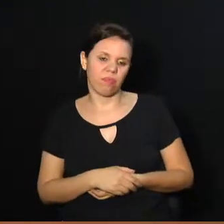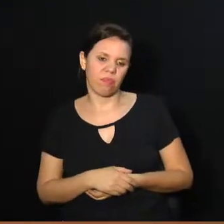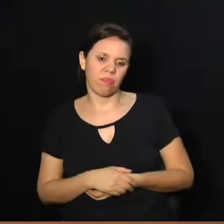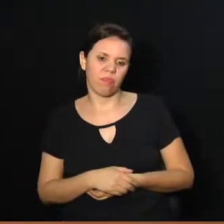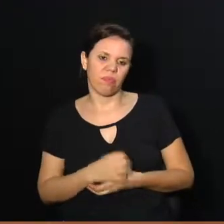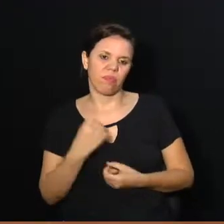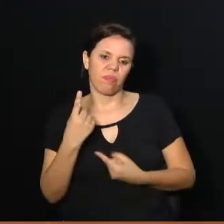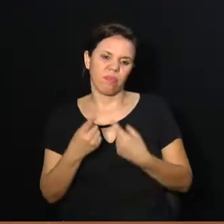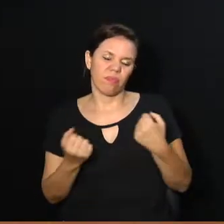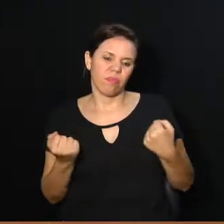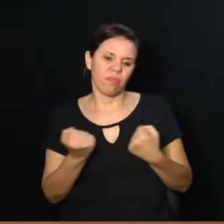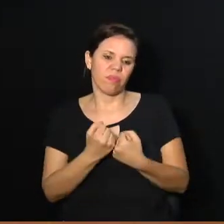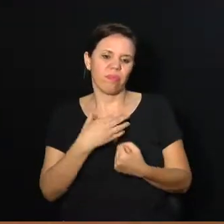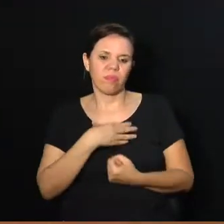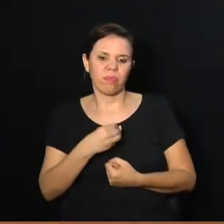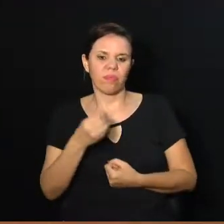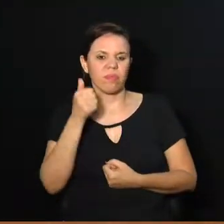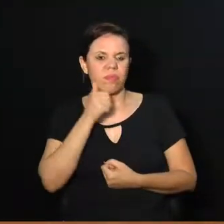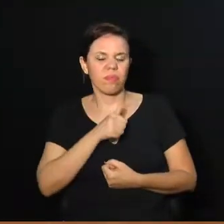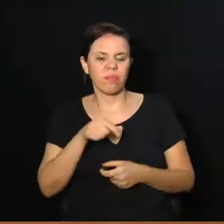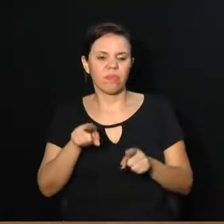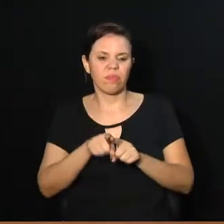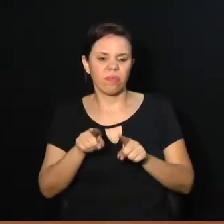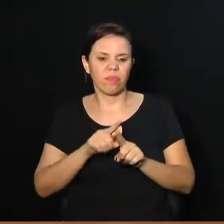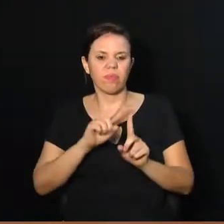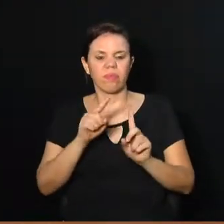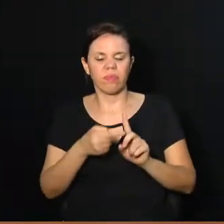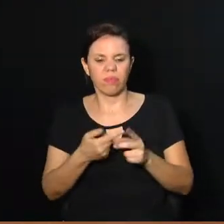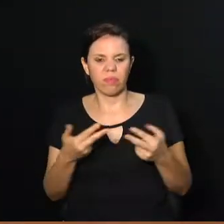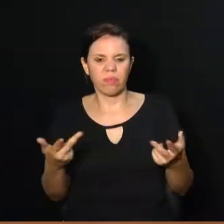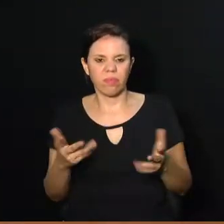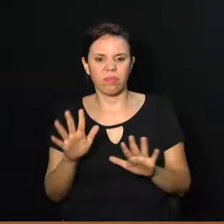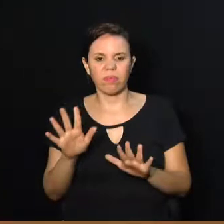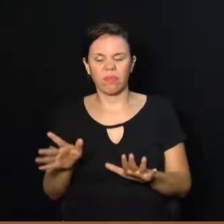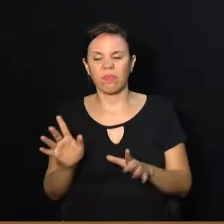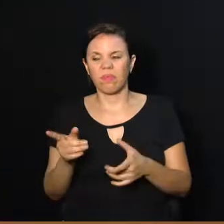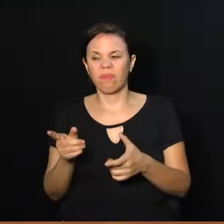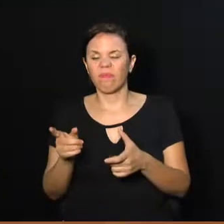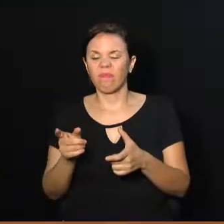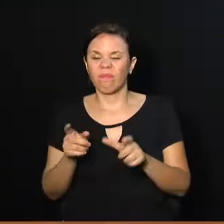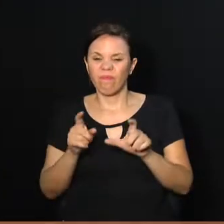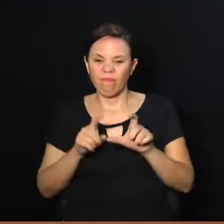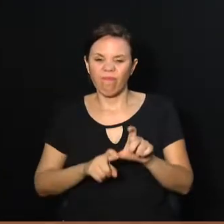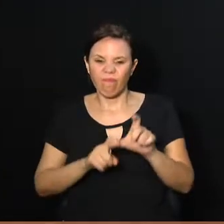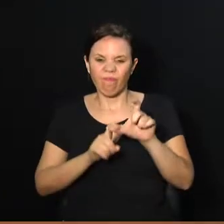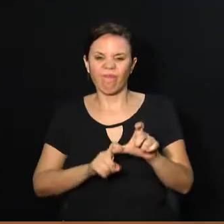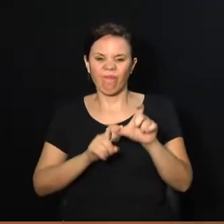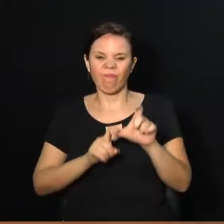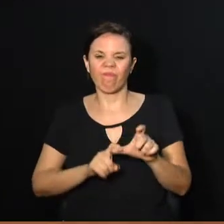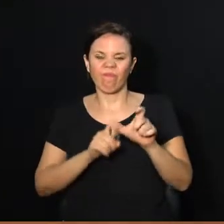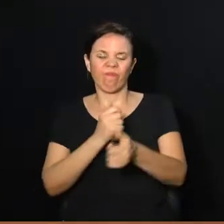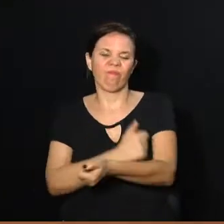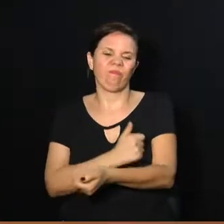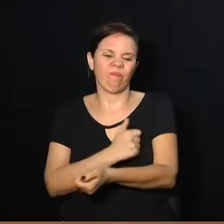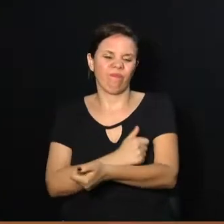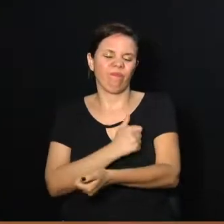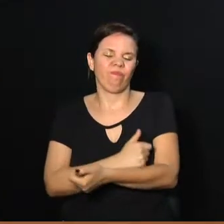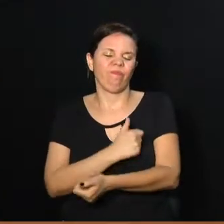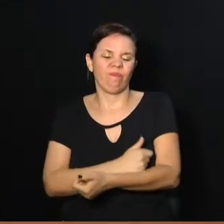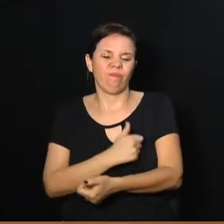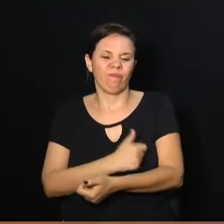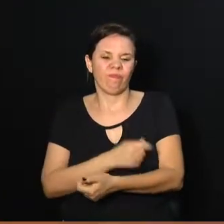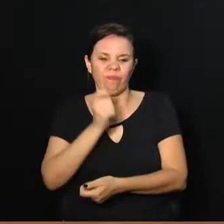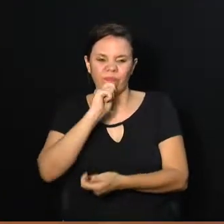algum amparo para a filha, que já demonstra todos os sintomas da abstinência, a gente realmente fica numa situação